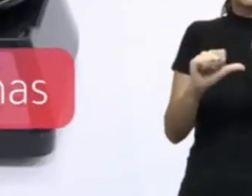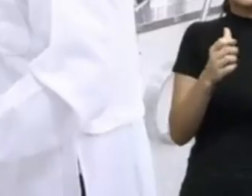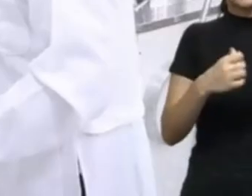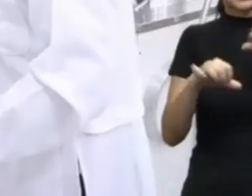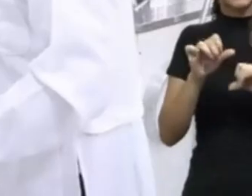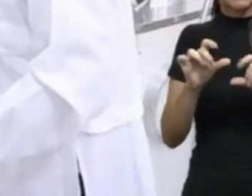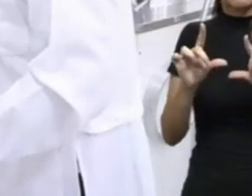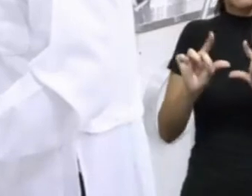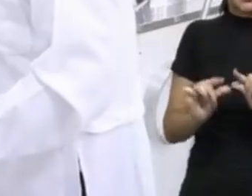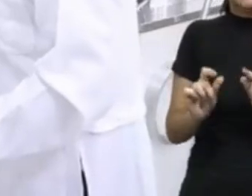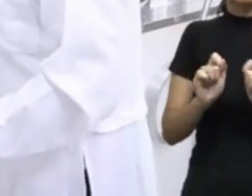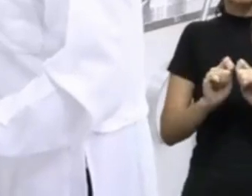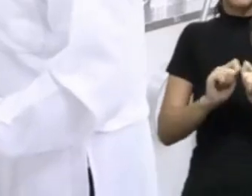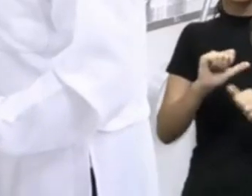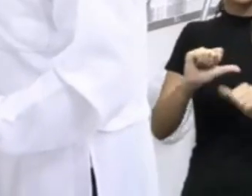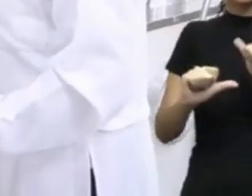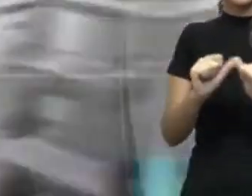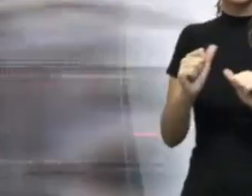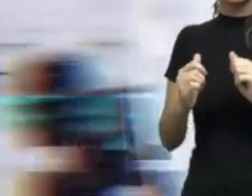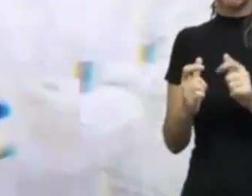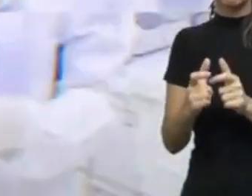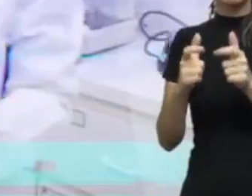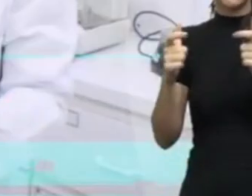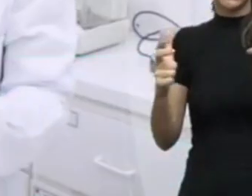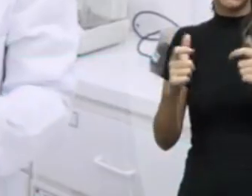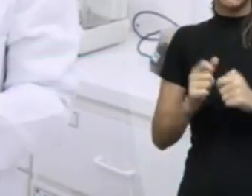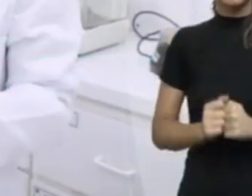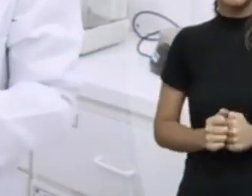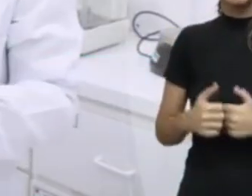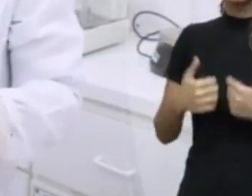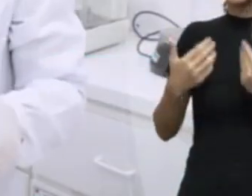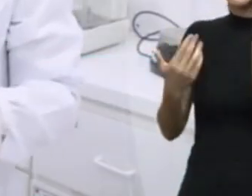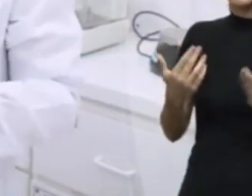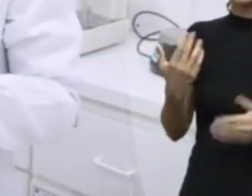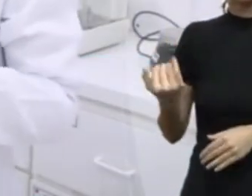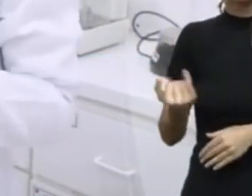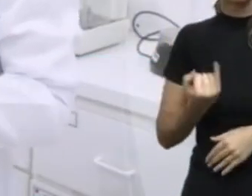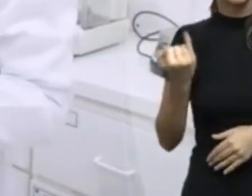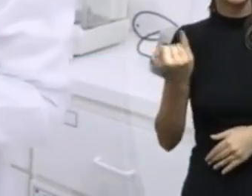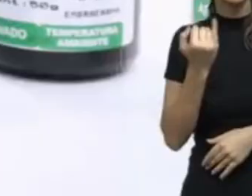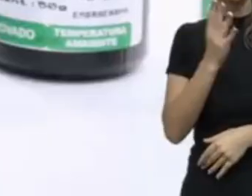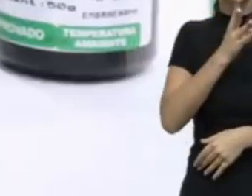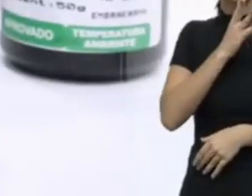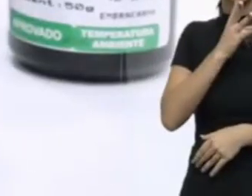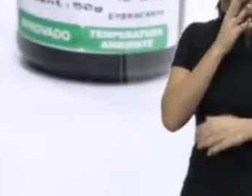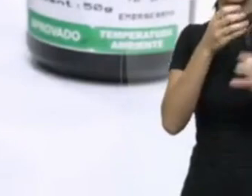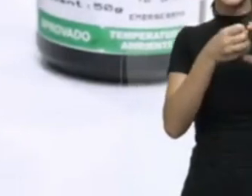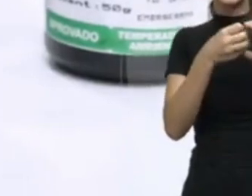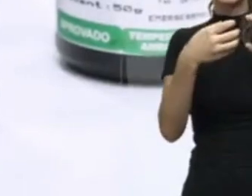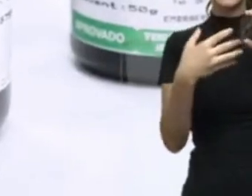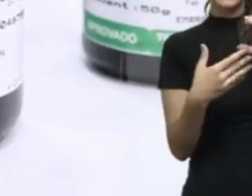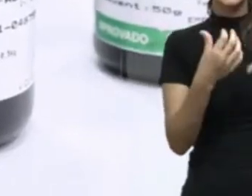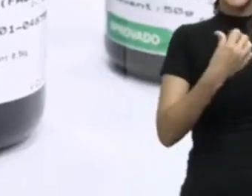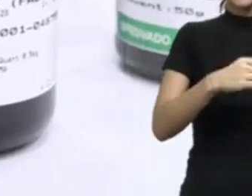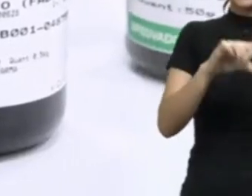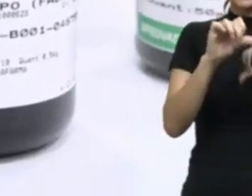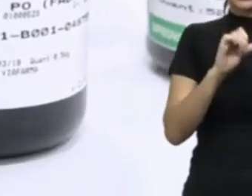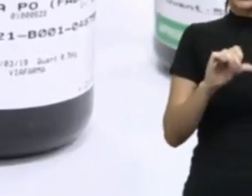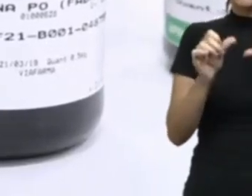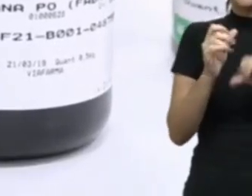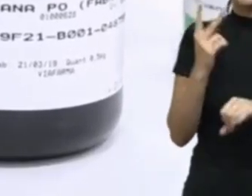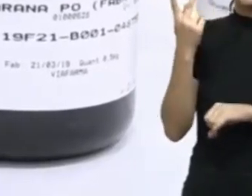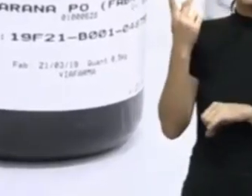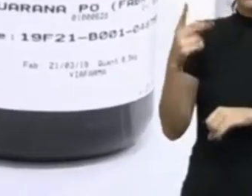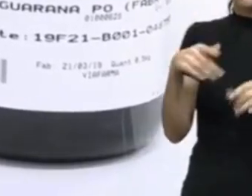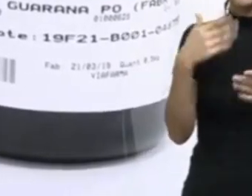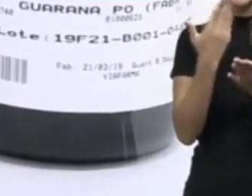mínimas fazem alterações máximas. Em razão disso, é fundamental conhecer as características químicas das substâncias